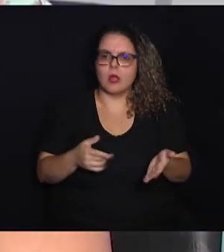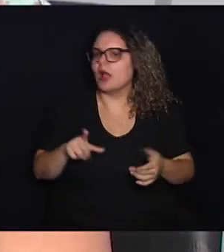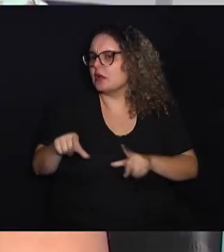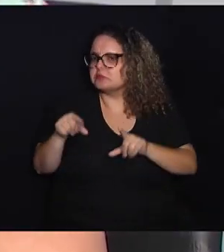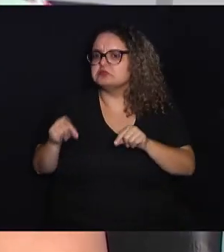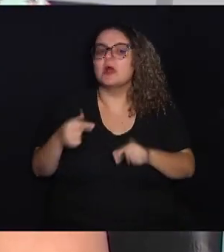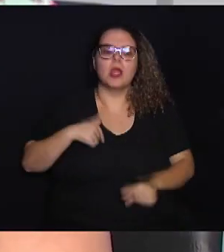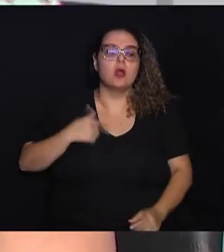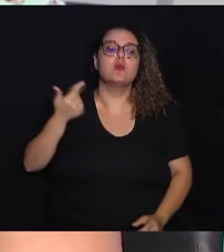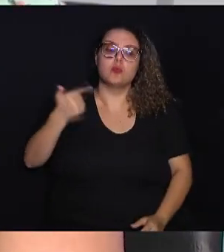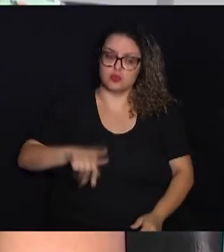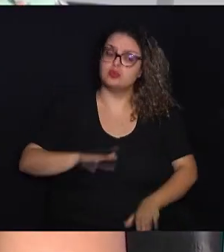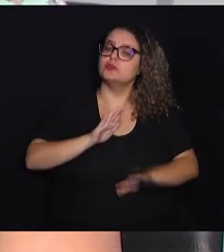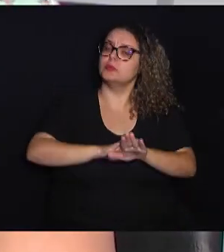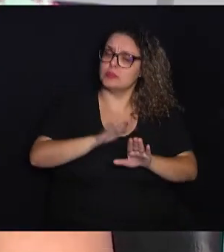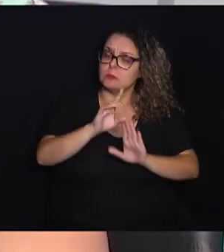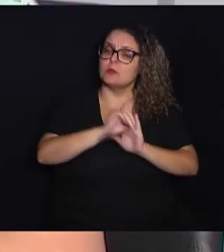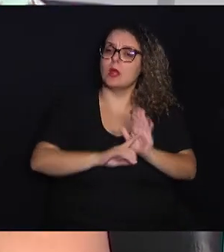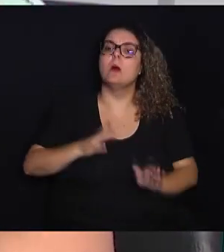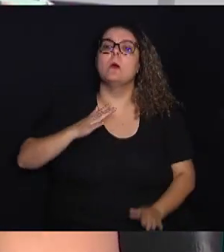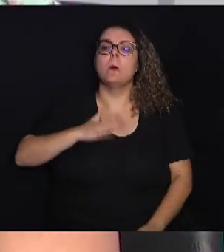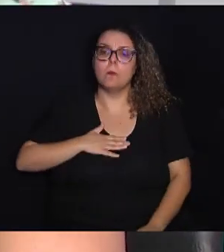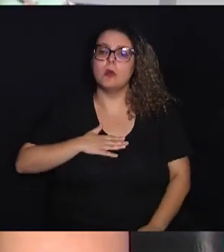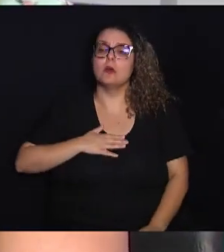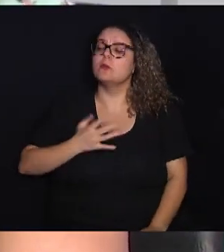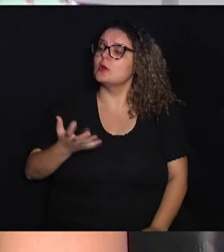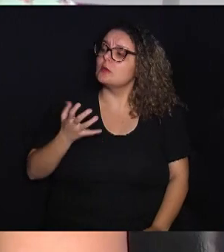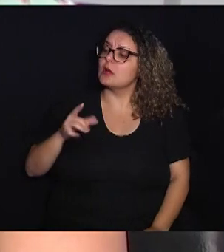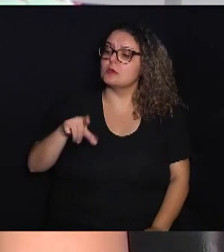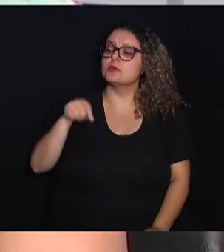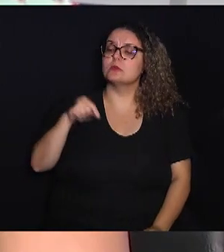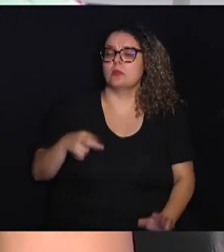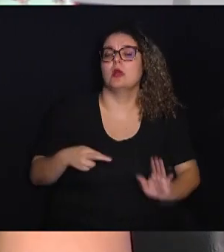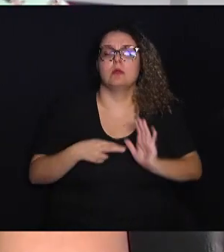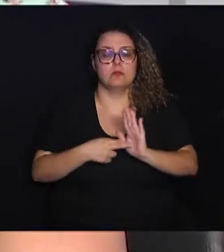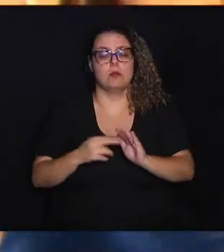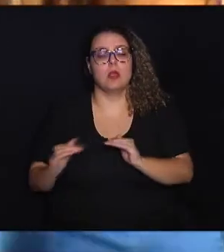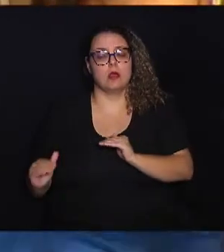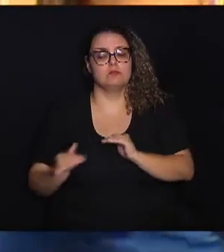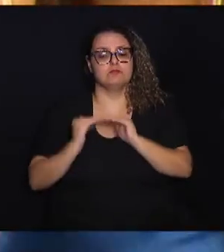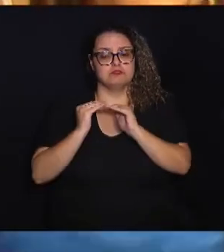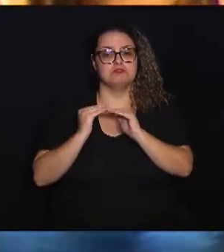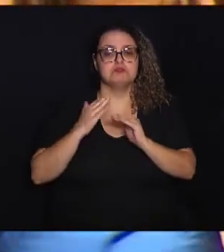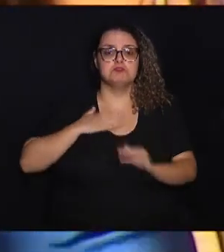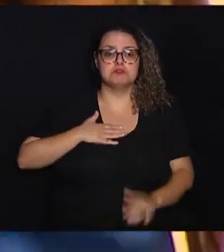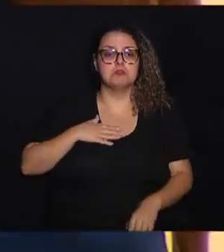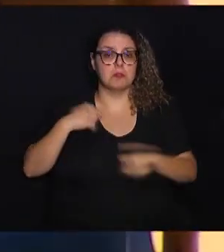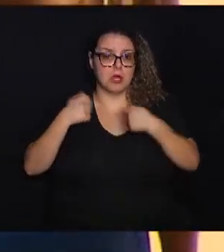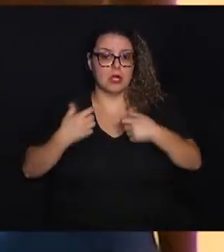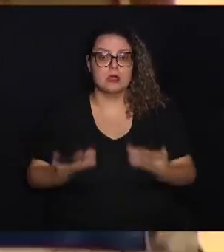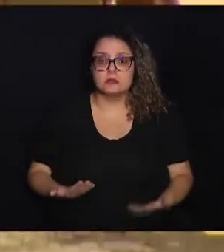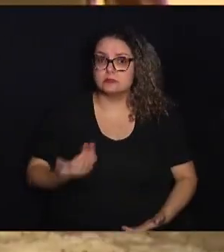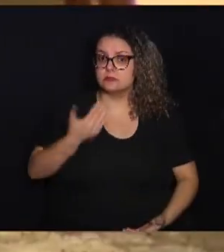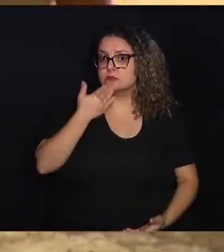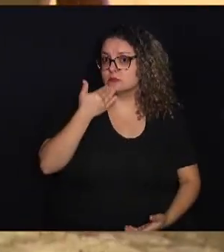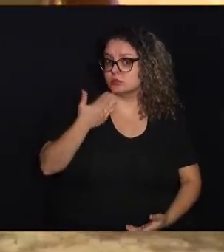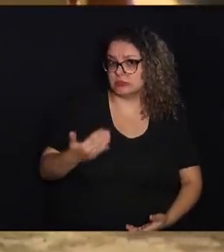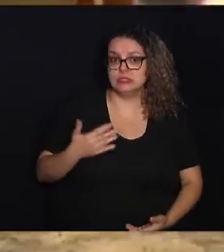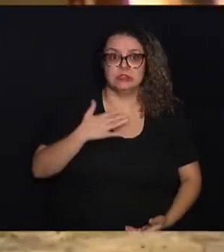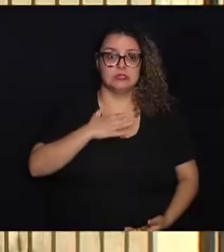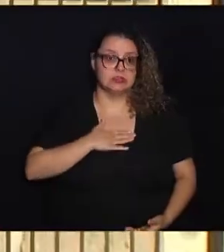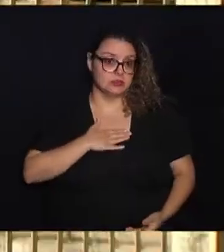vou continuar exercendo, porque eu quero escolher um representante que esteja de acordo com as minhas demandas, as